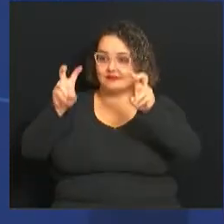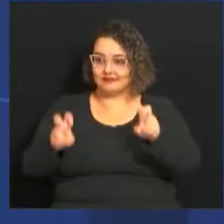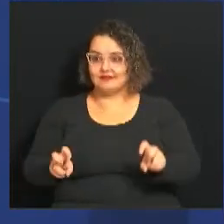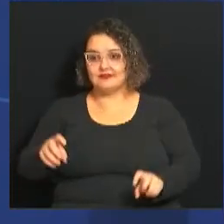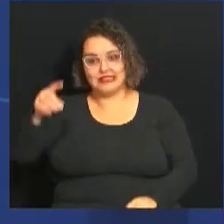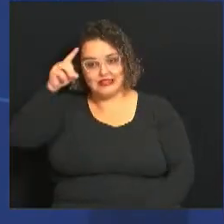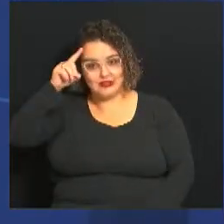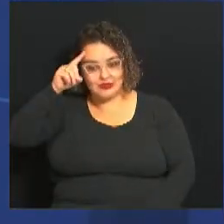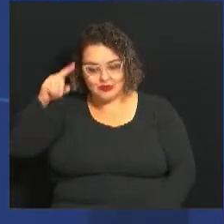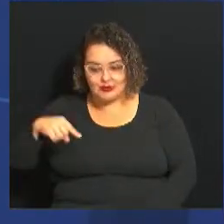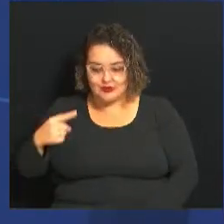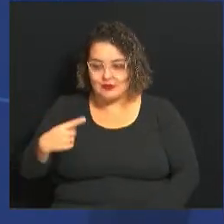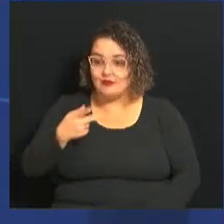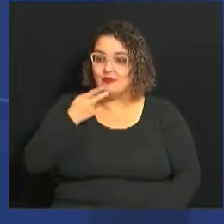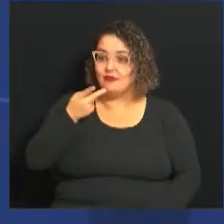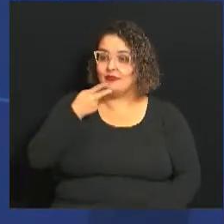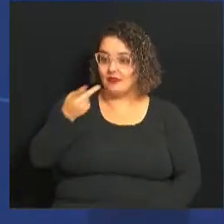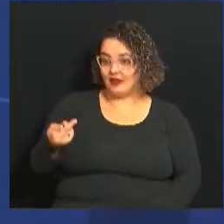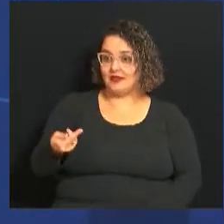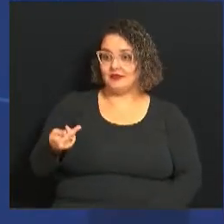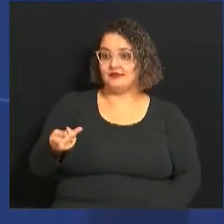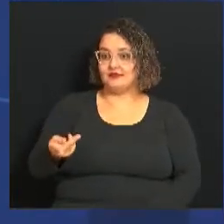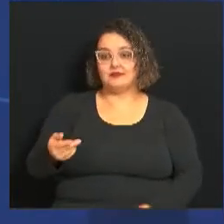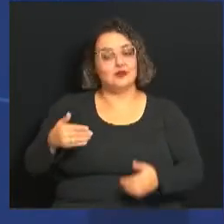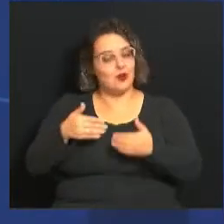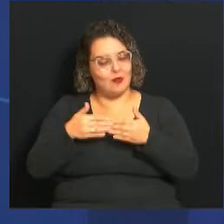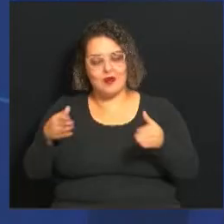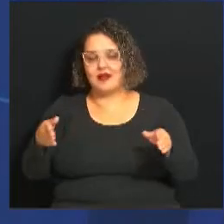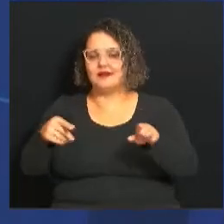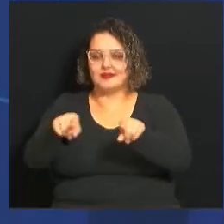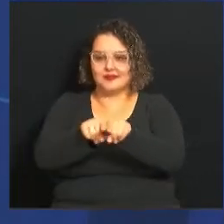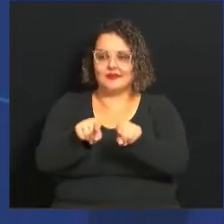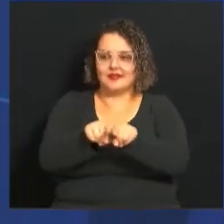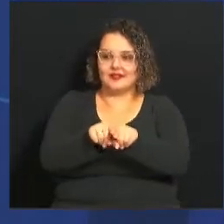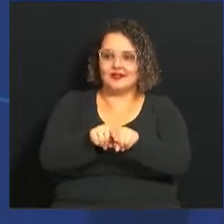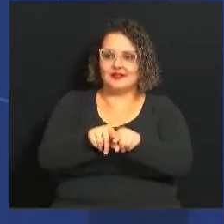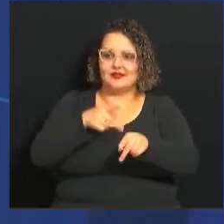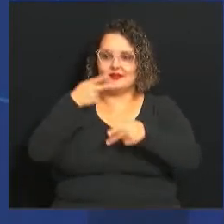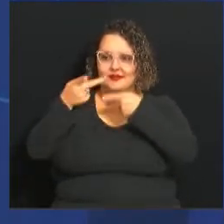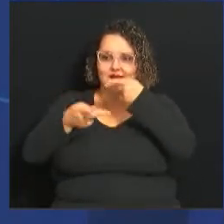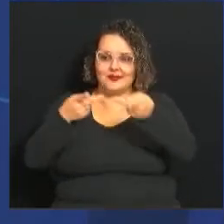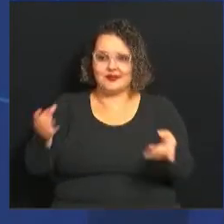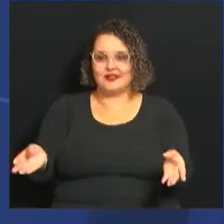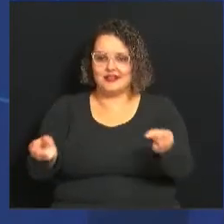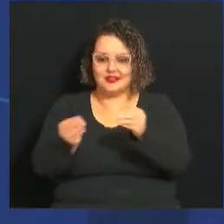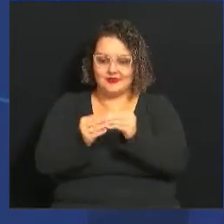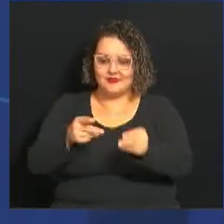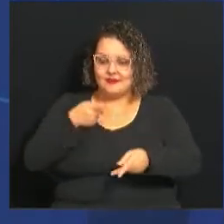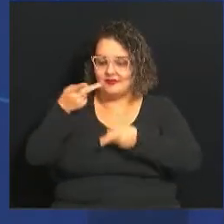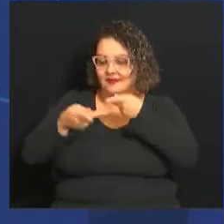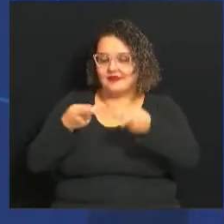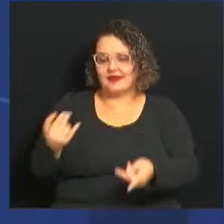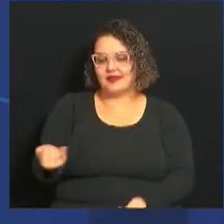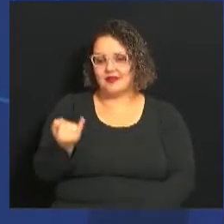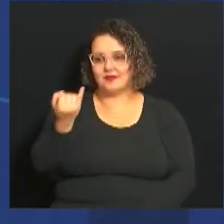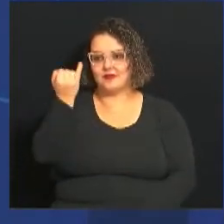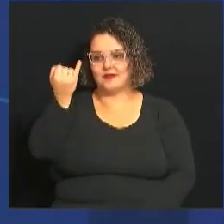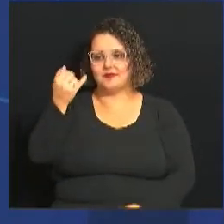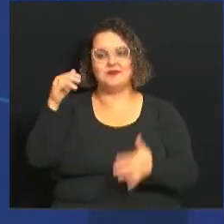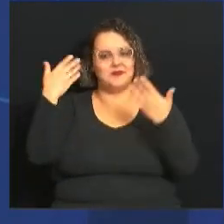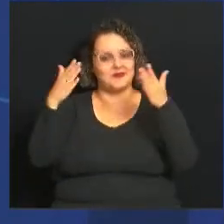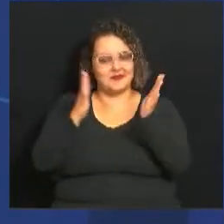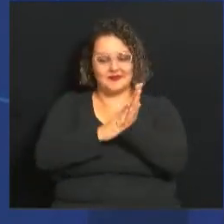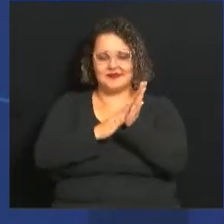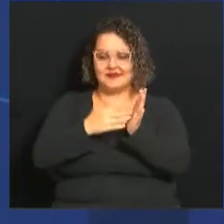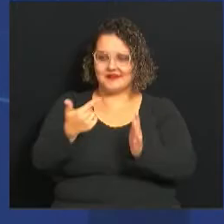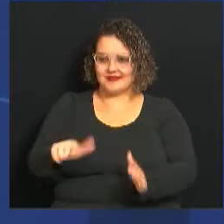fala muito, né? E já fica aberto aí também para suas considerações finais, algum recado que você queira dizer, e parabéns mais uma vez